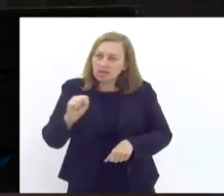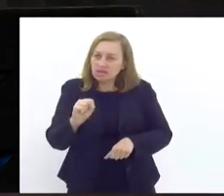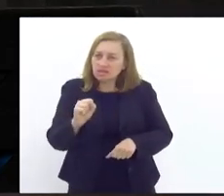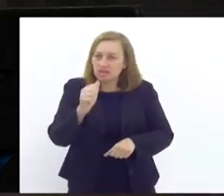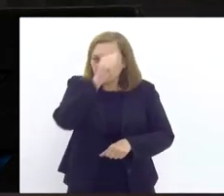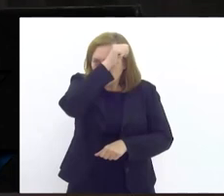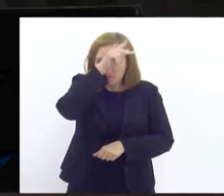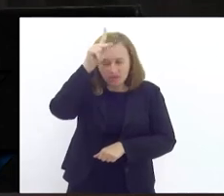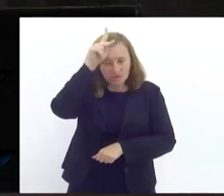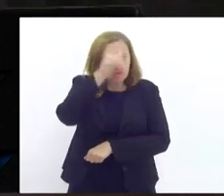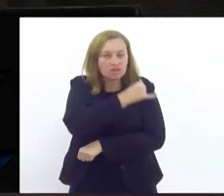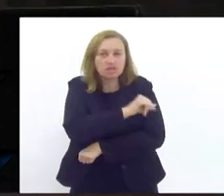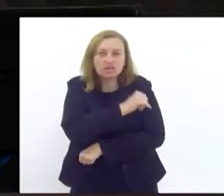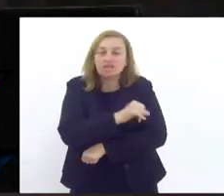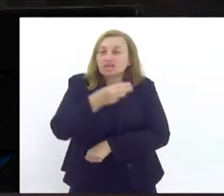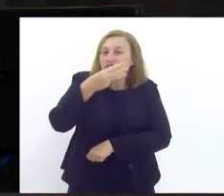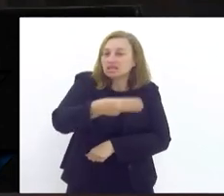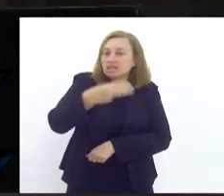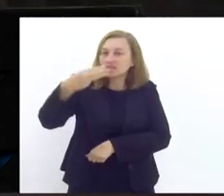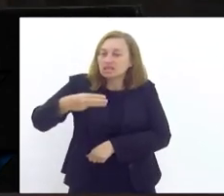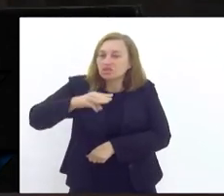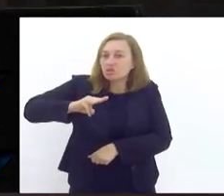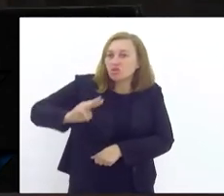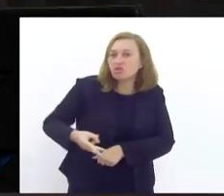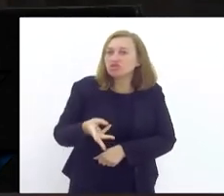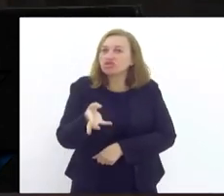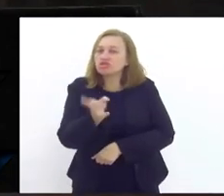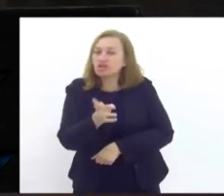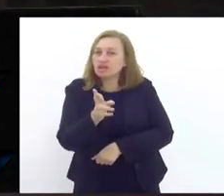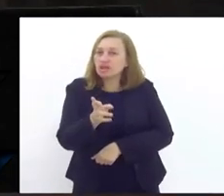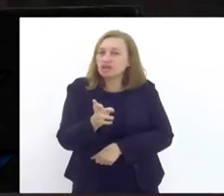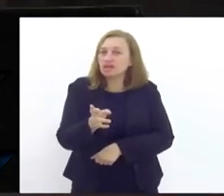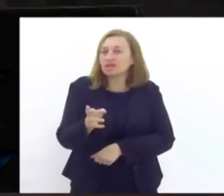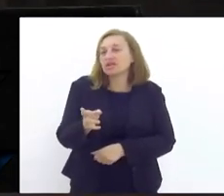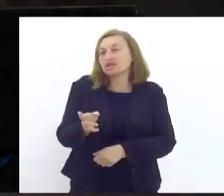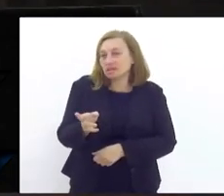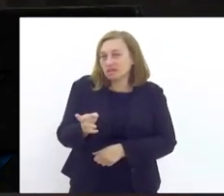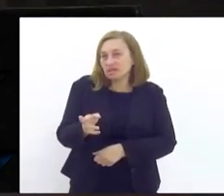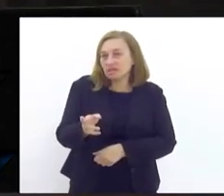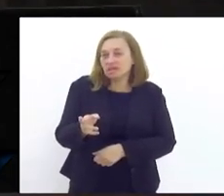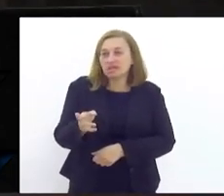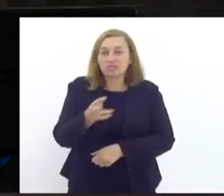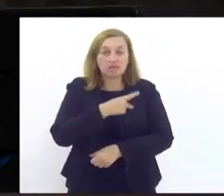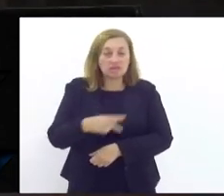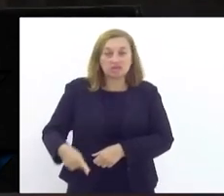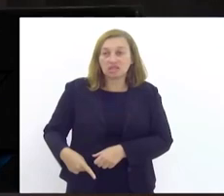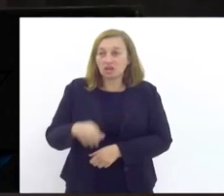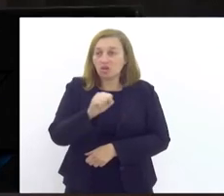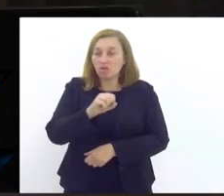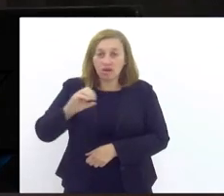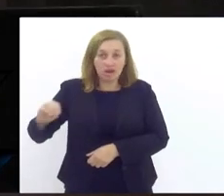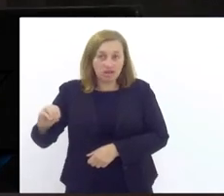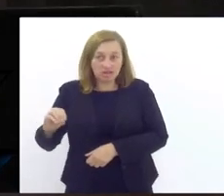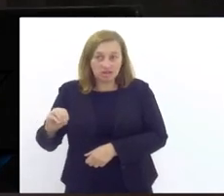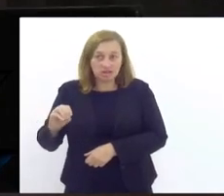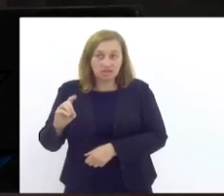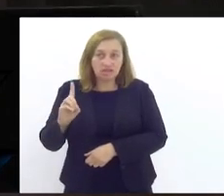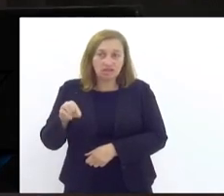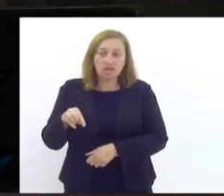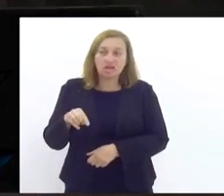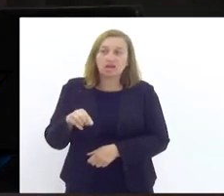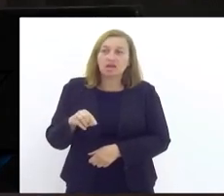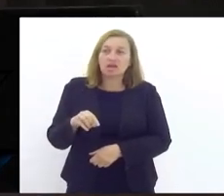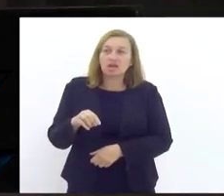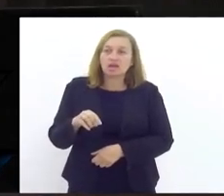recebeu 33 milhões de reais e a presidente da OAS ela é consultora de